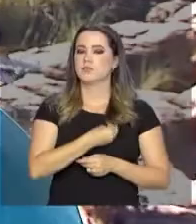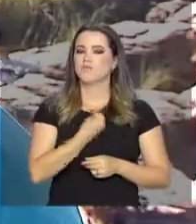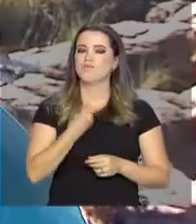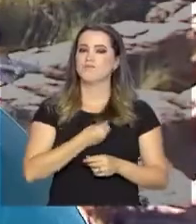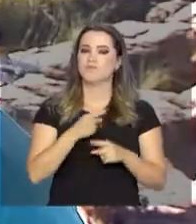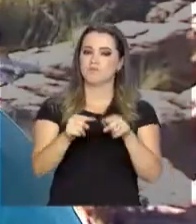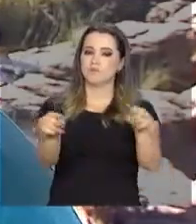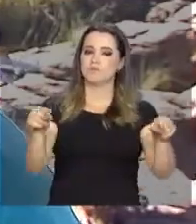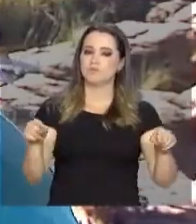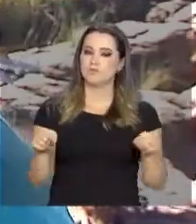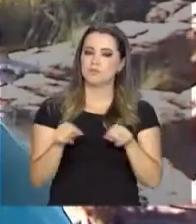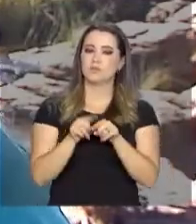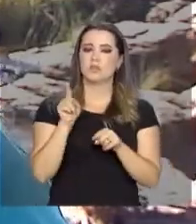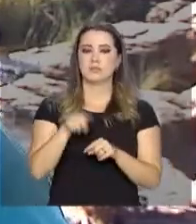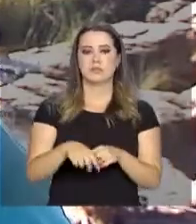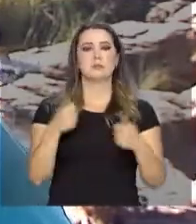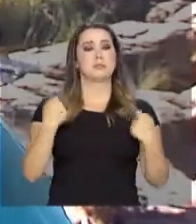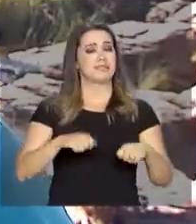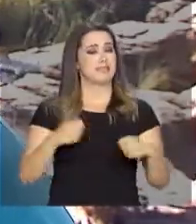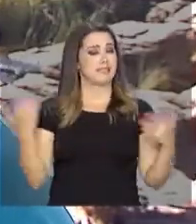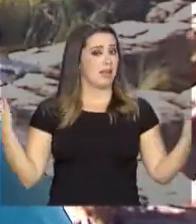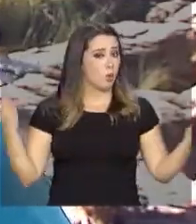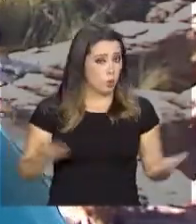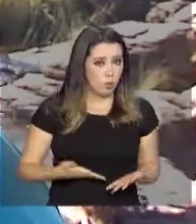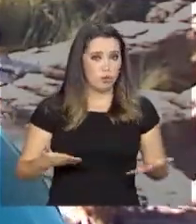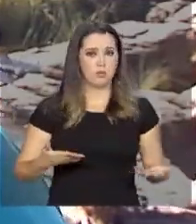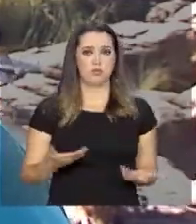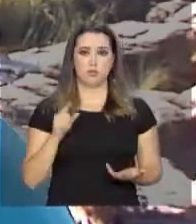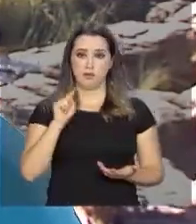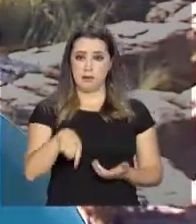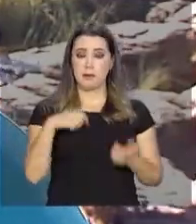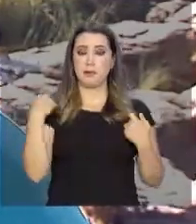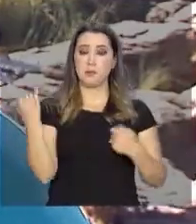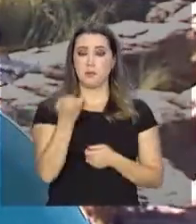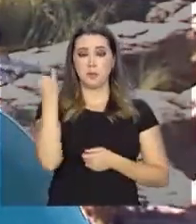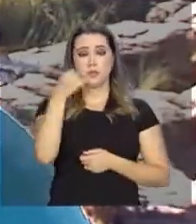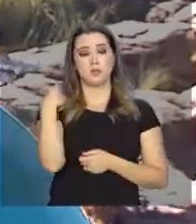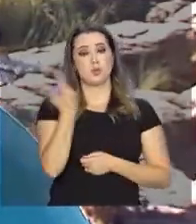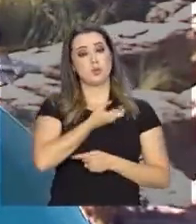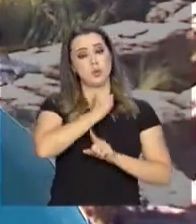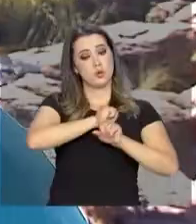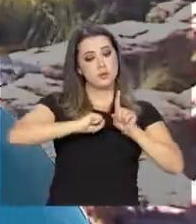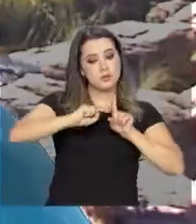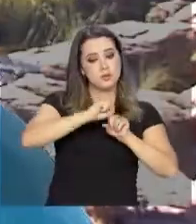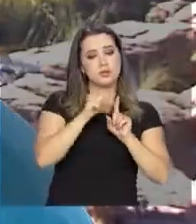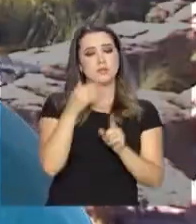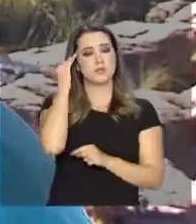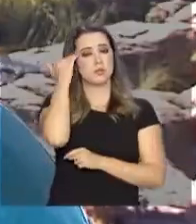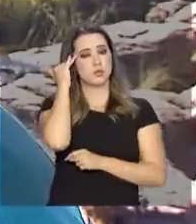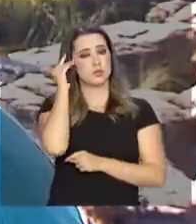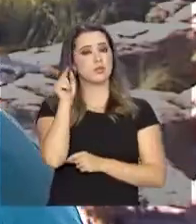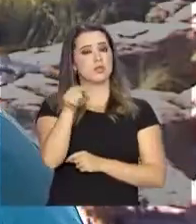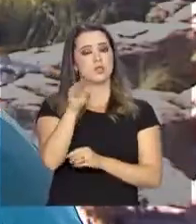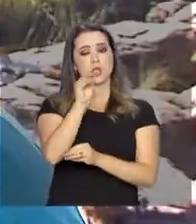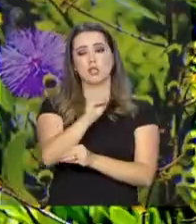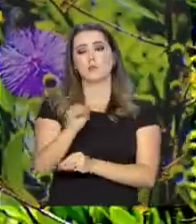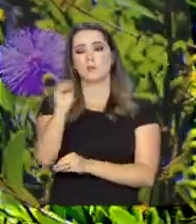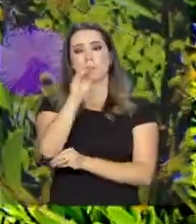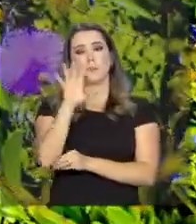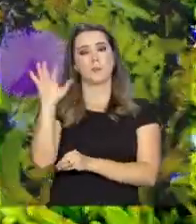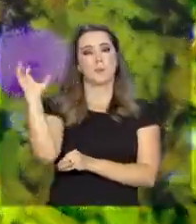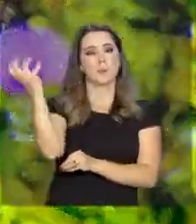tradicionais, é urgente. É fundamental que a sociedade brasileira entenda que conservar